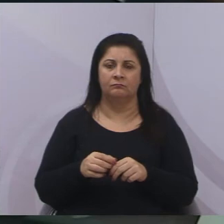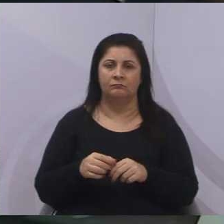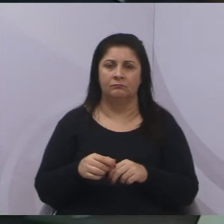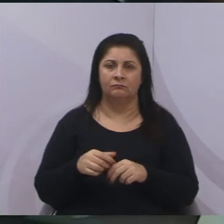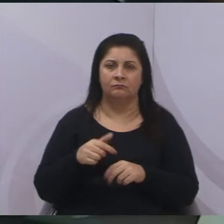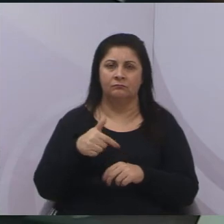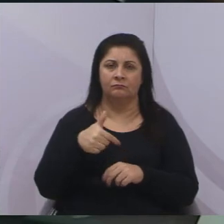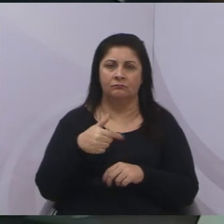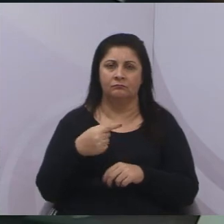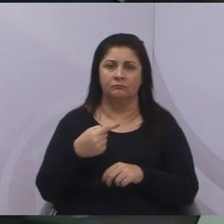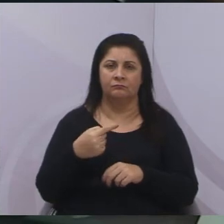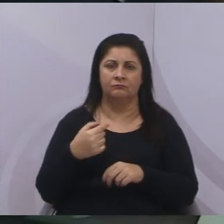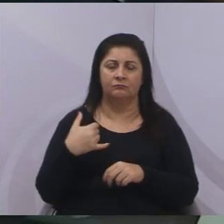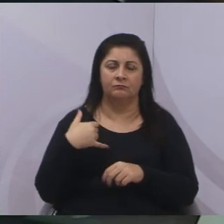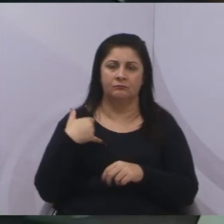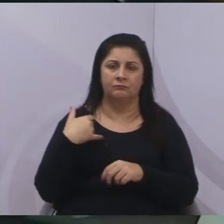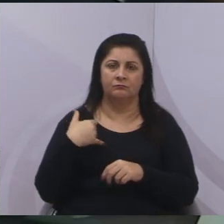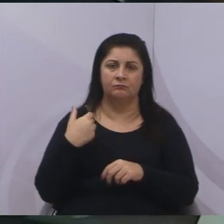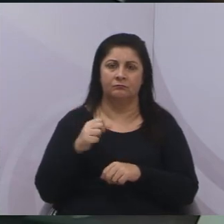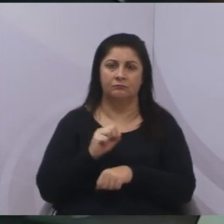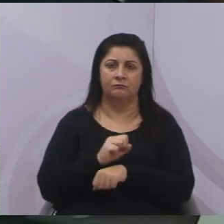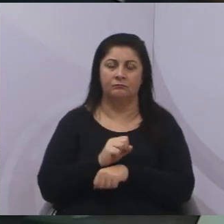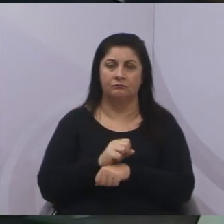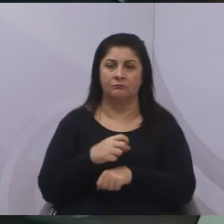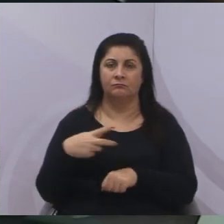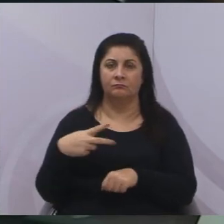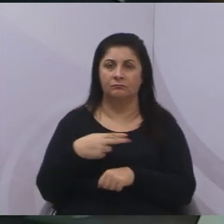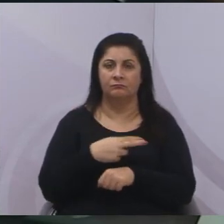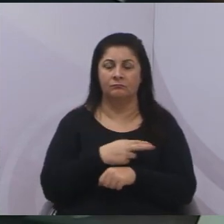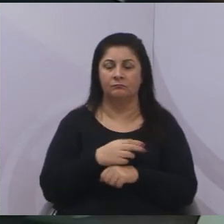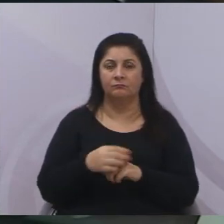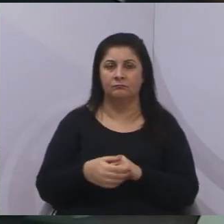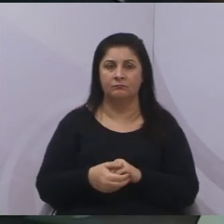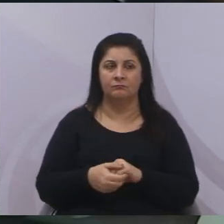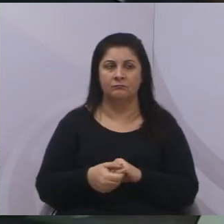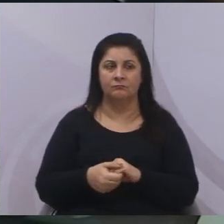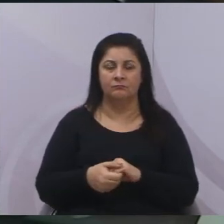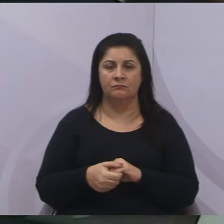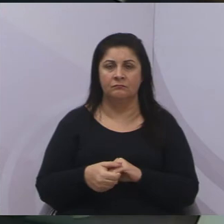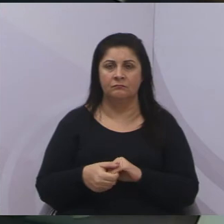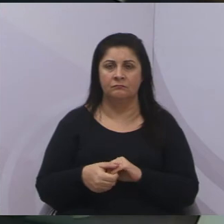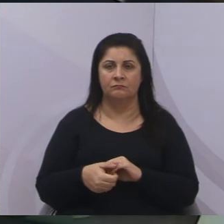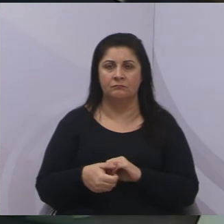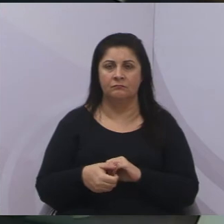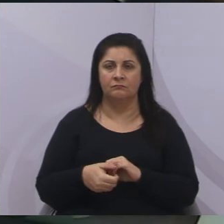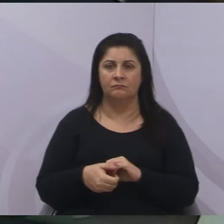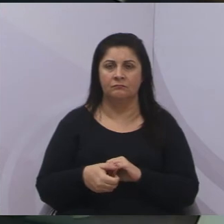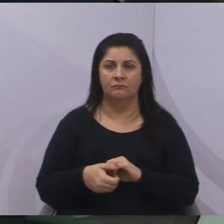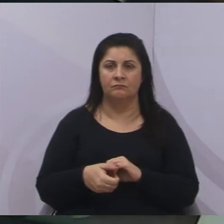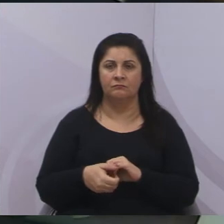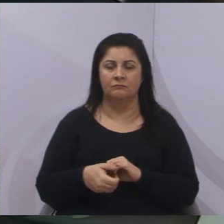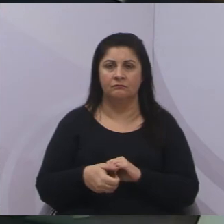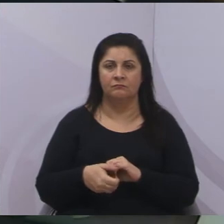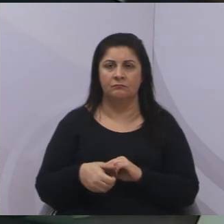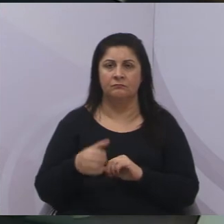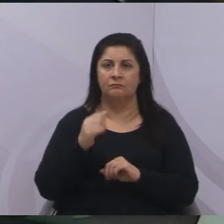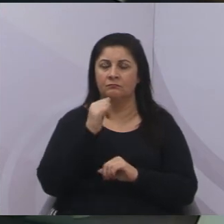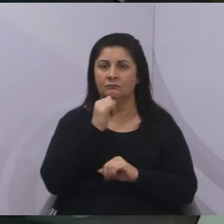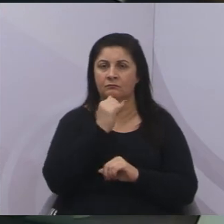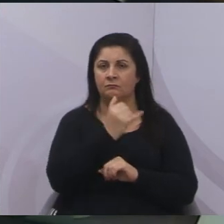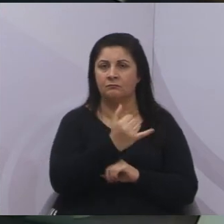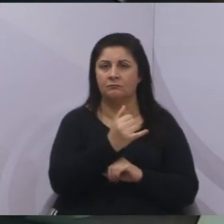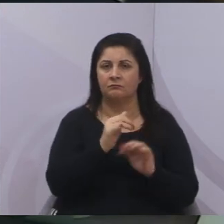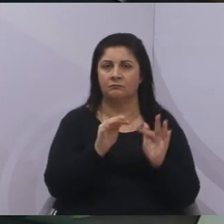anos esperando para a cirurgia no rim. Foi informado à família que não